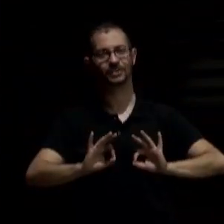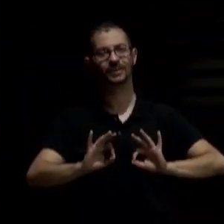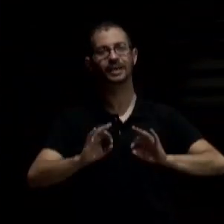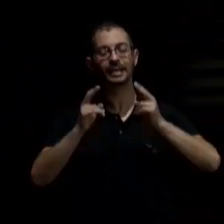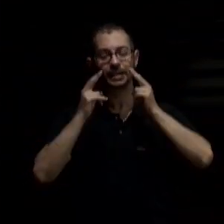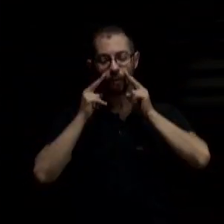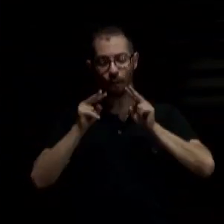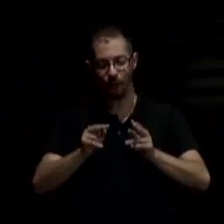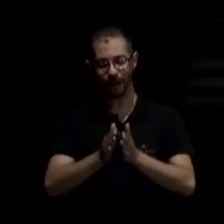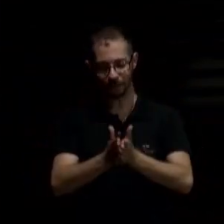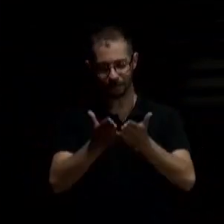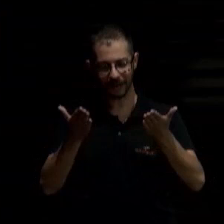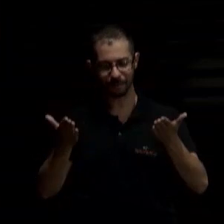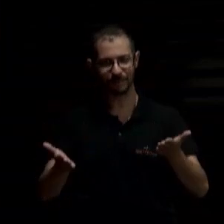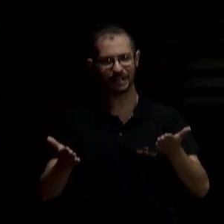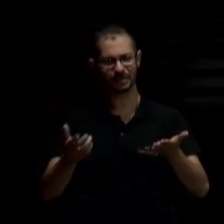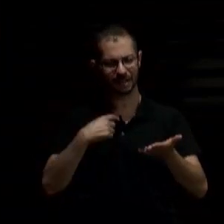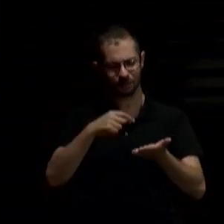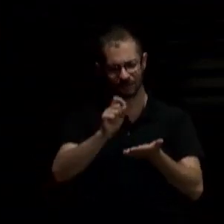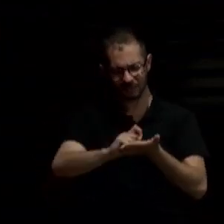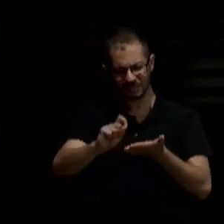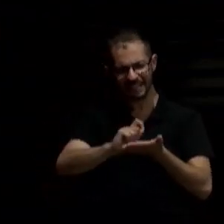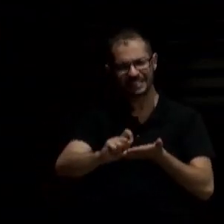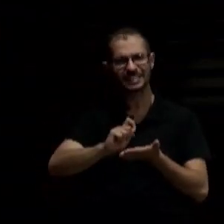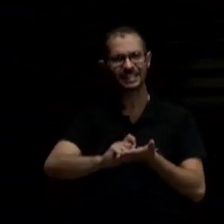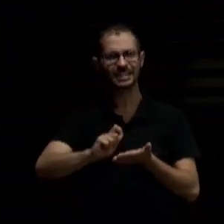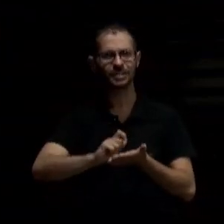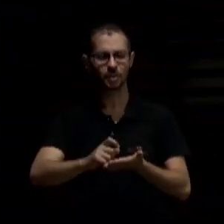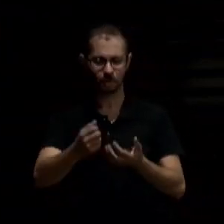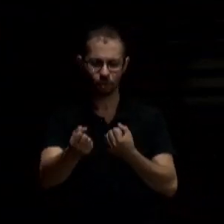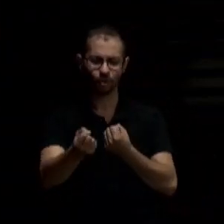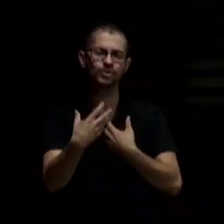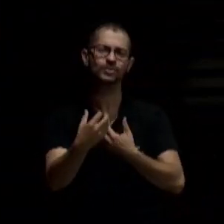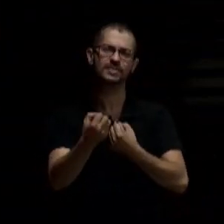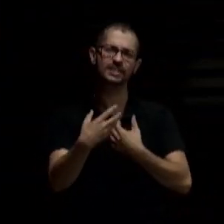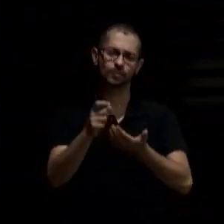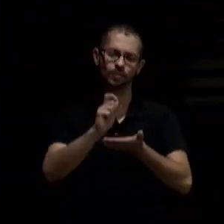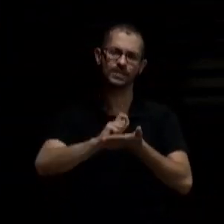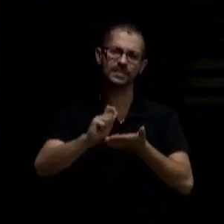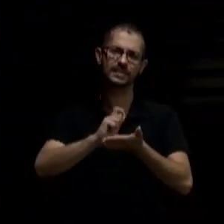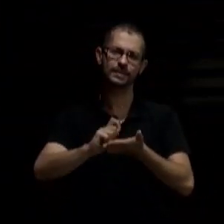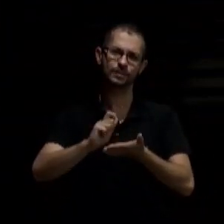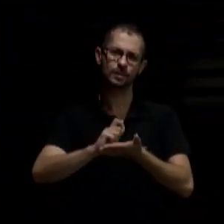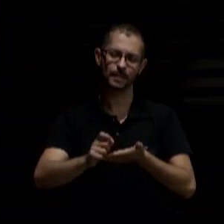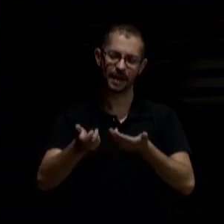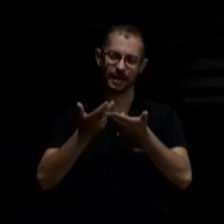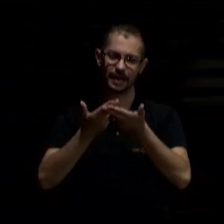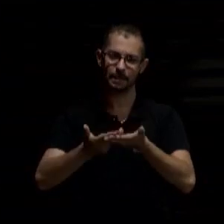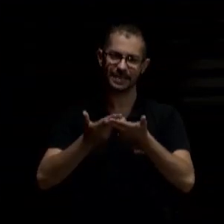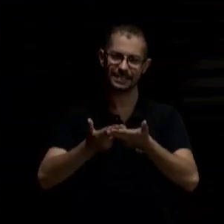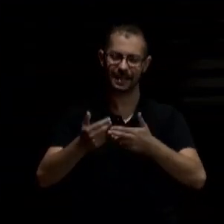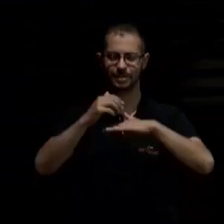minha Bíblia e digo o seguinte: o que está escrito para o nosso ensino foi escrito para que pela paciência e consolação